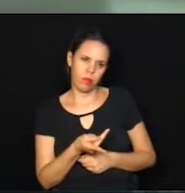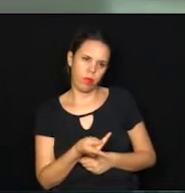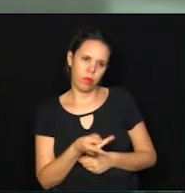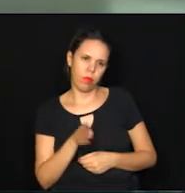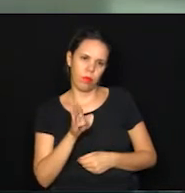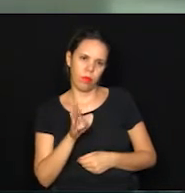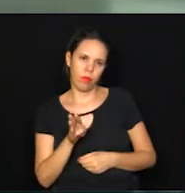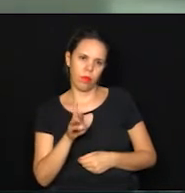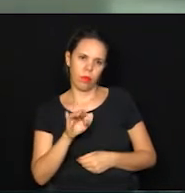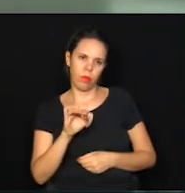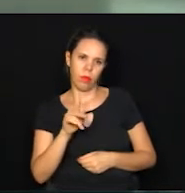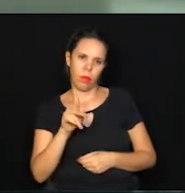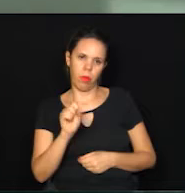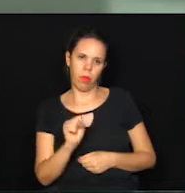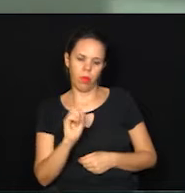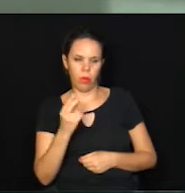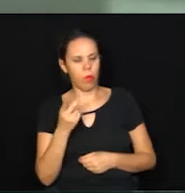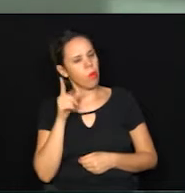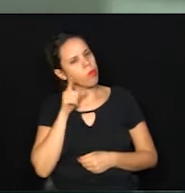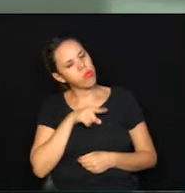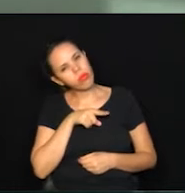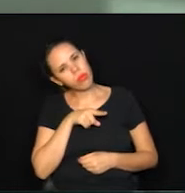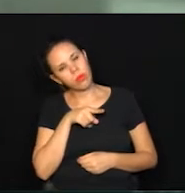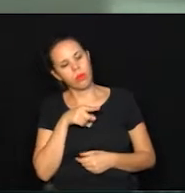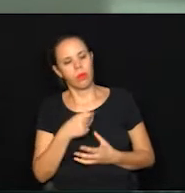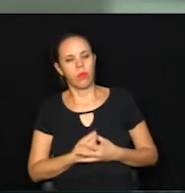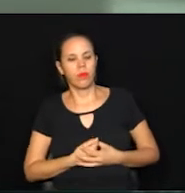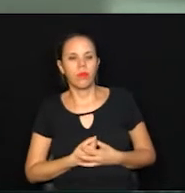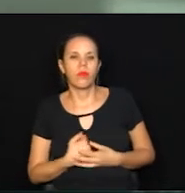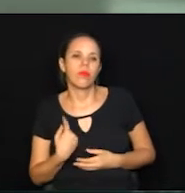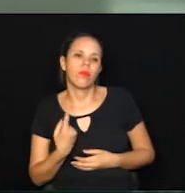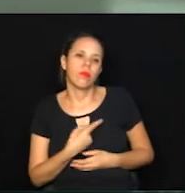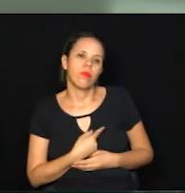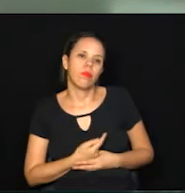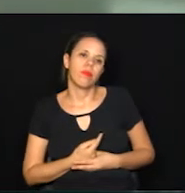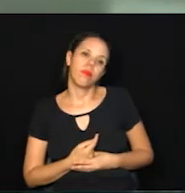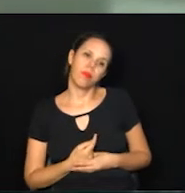até mesmo com os Estados Unidos, nós